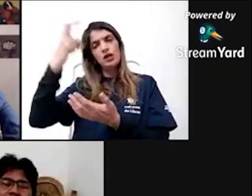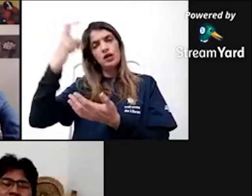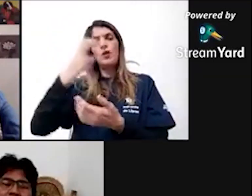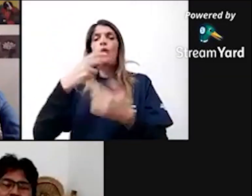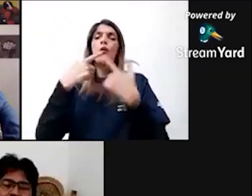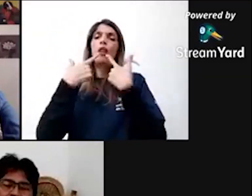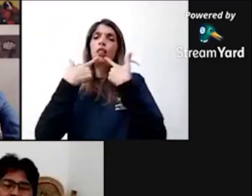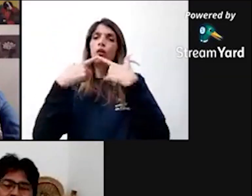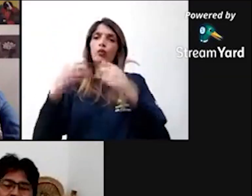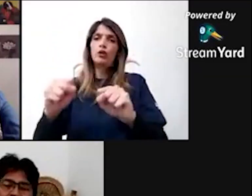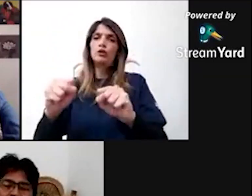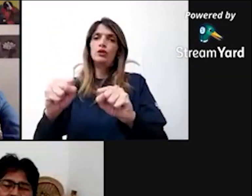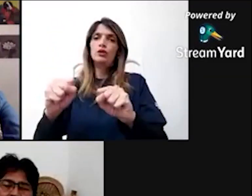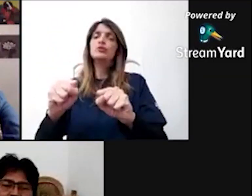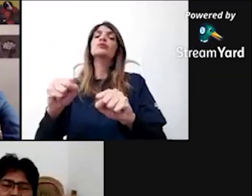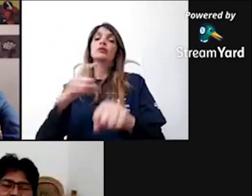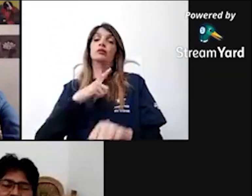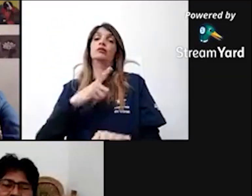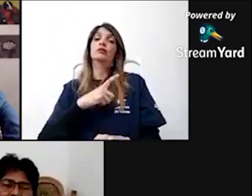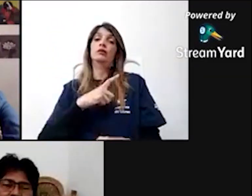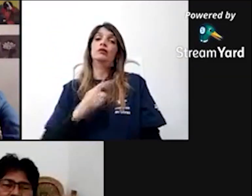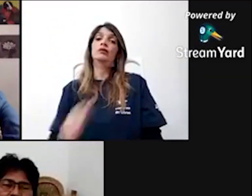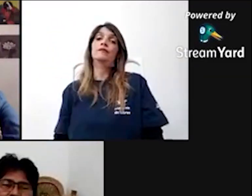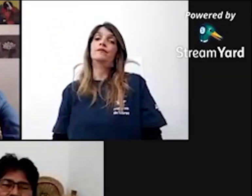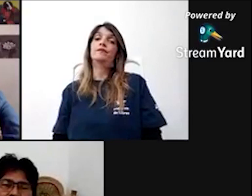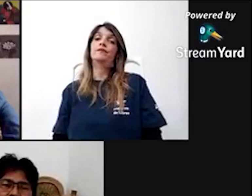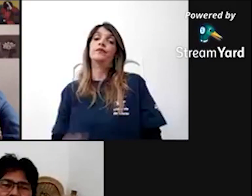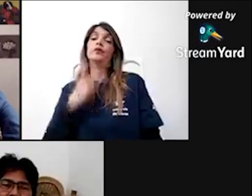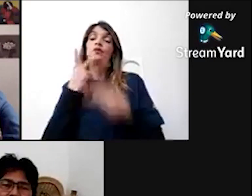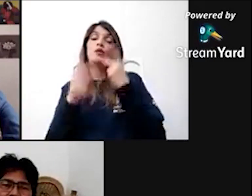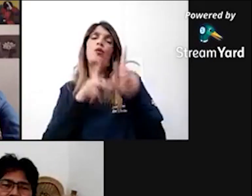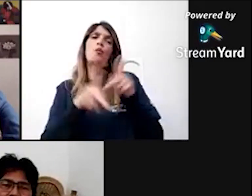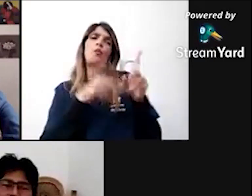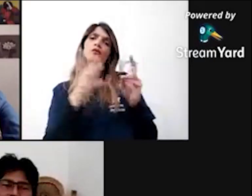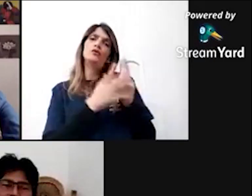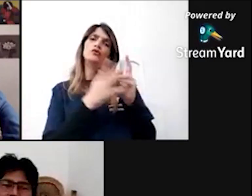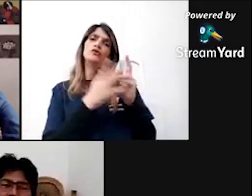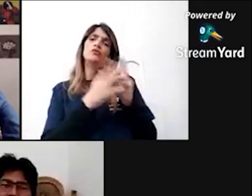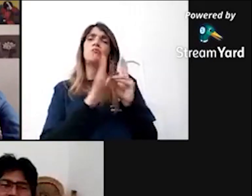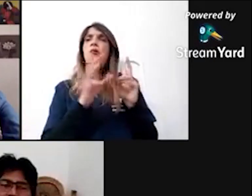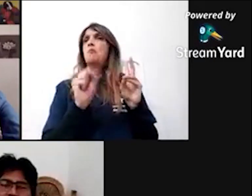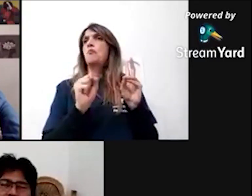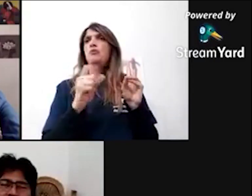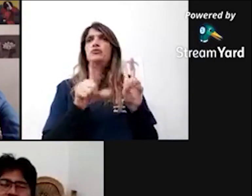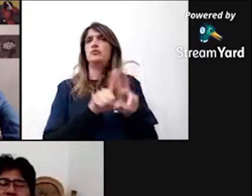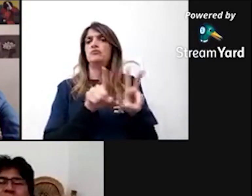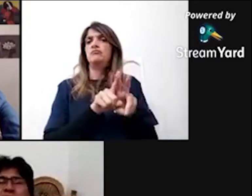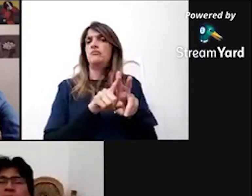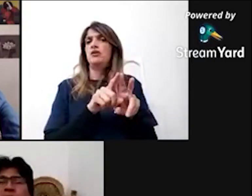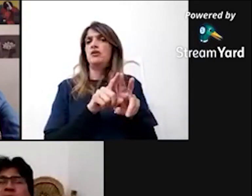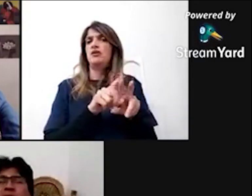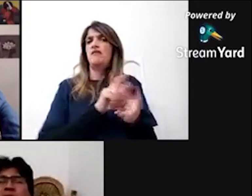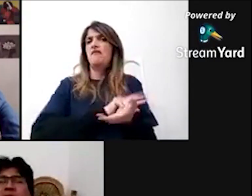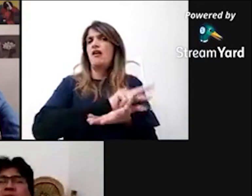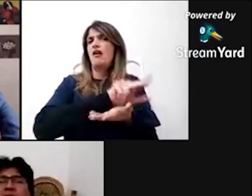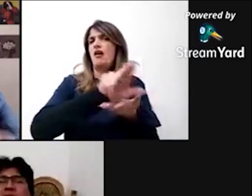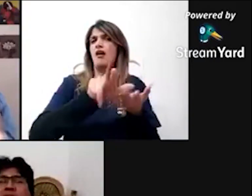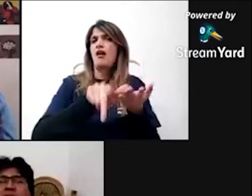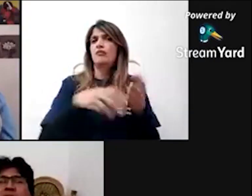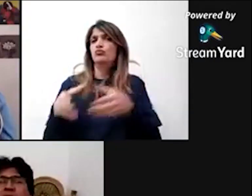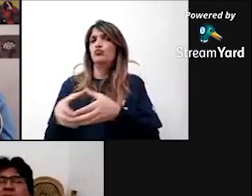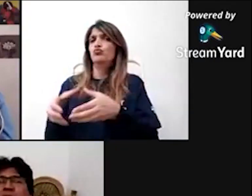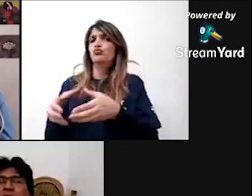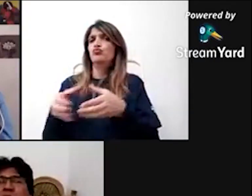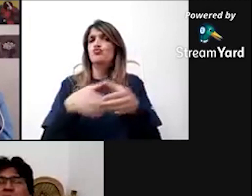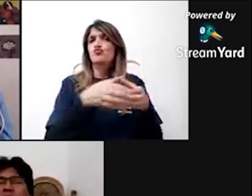que nós temos. Né? Eu estou falando dos povos indígenas, mas nós podemos pensar nas outras... nos outros grupos